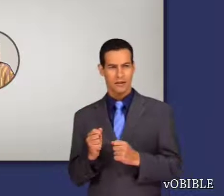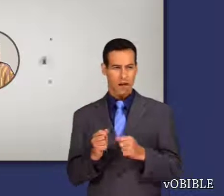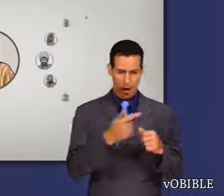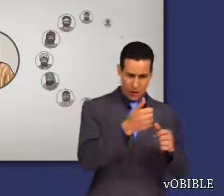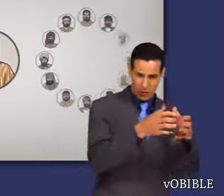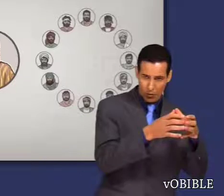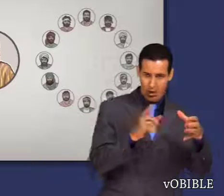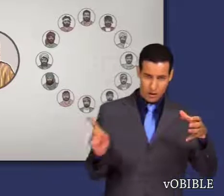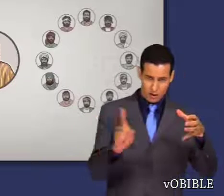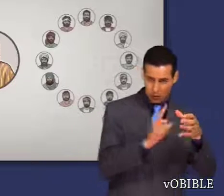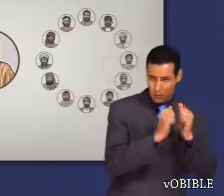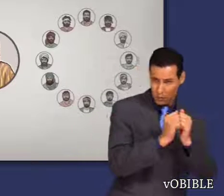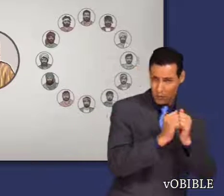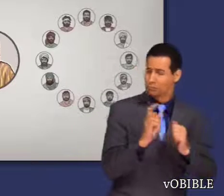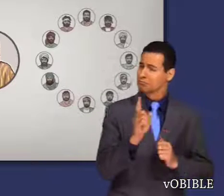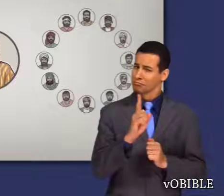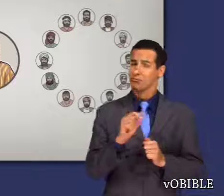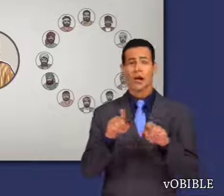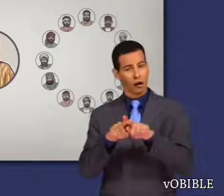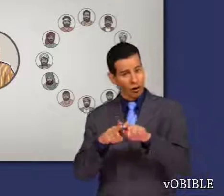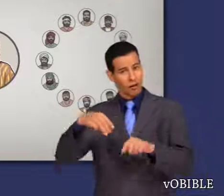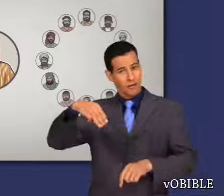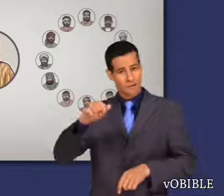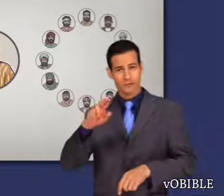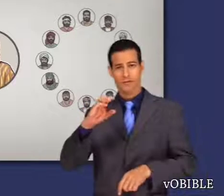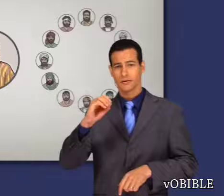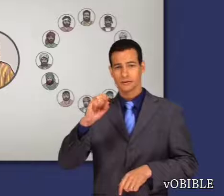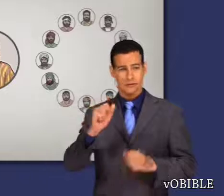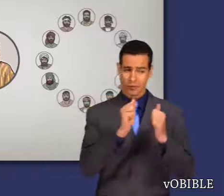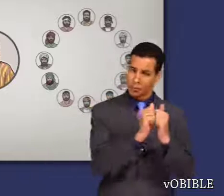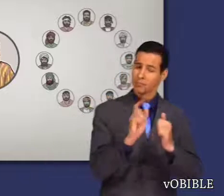Assim como o escritor Marcos, Lucas não era um dos 12 apóstolos.